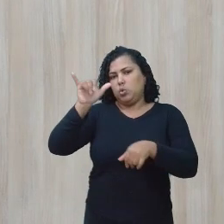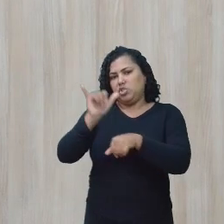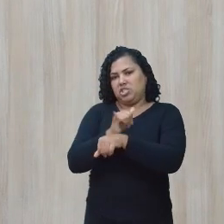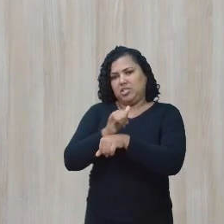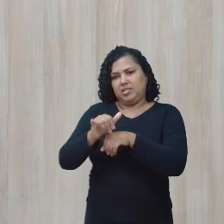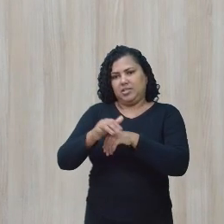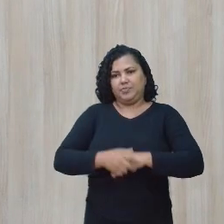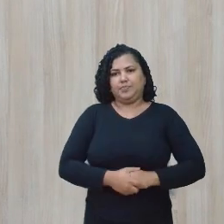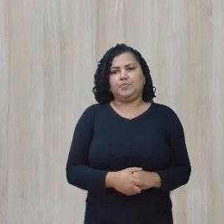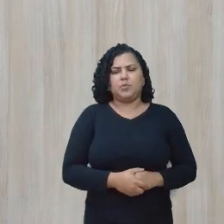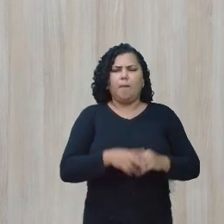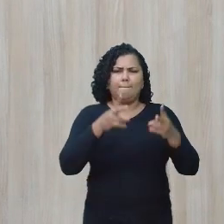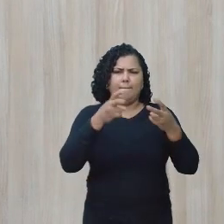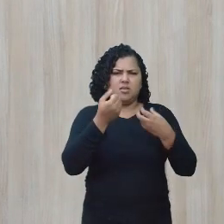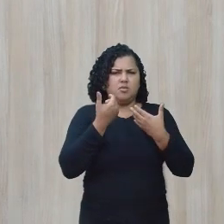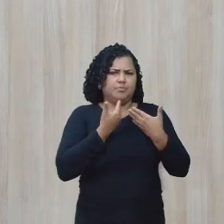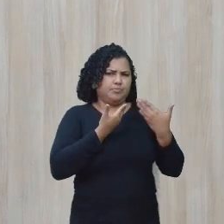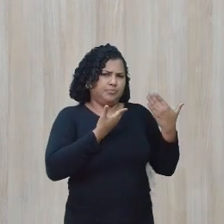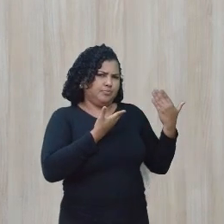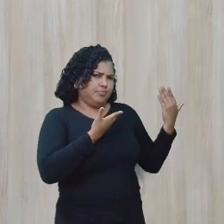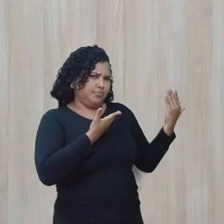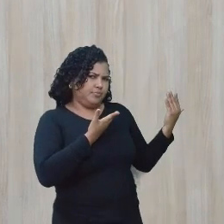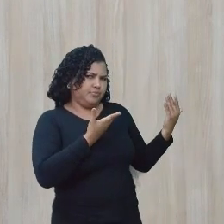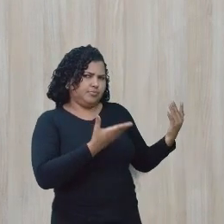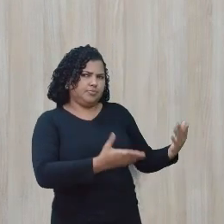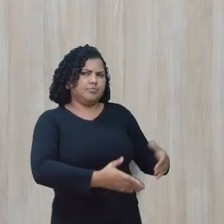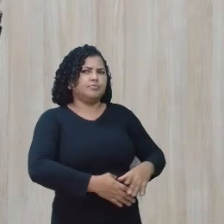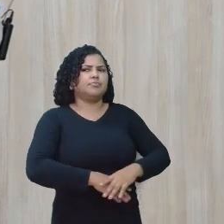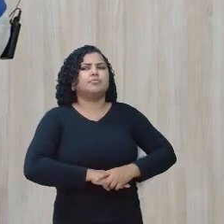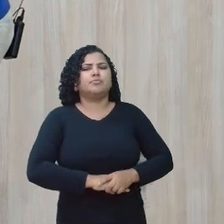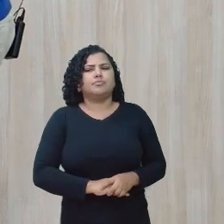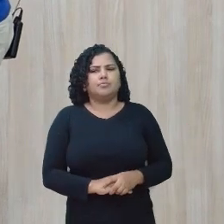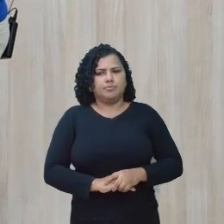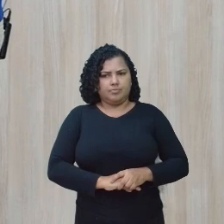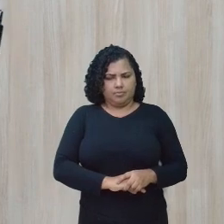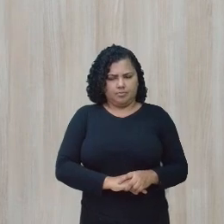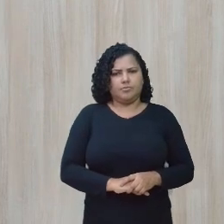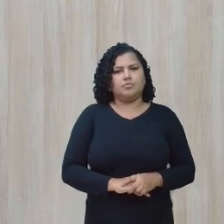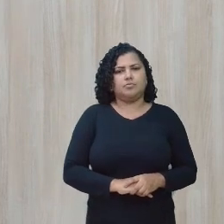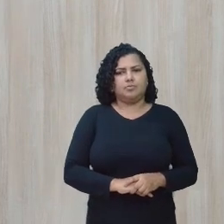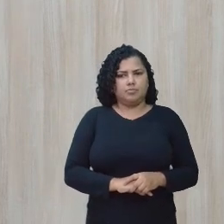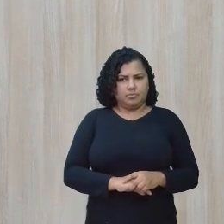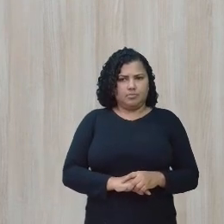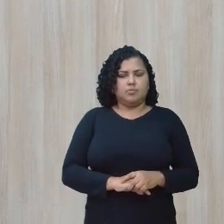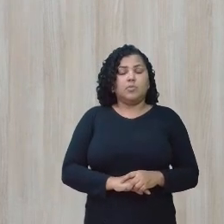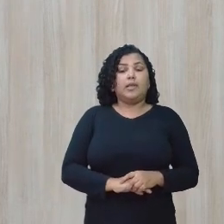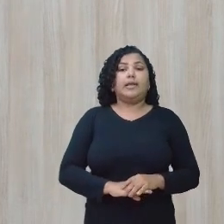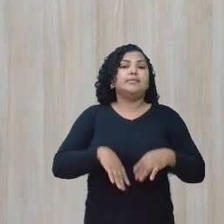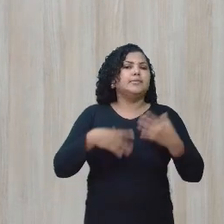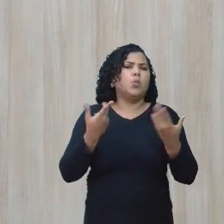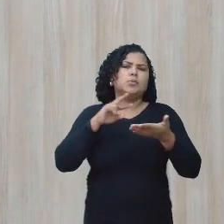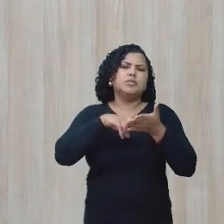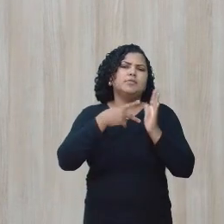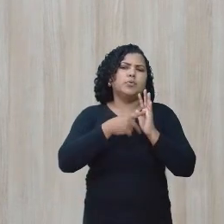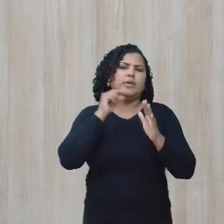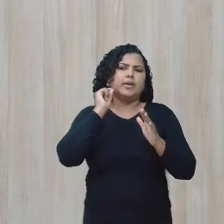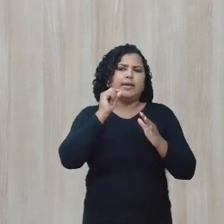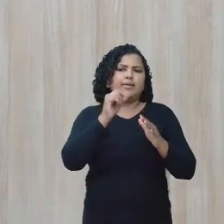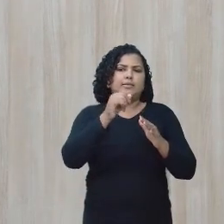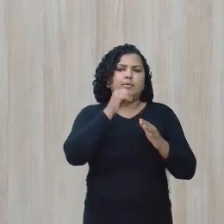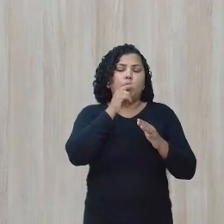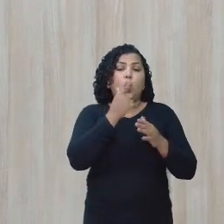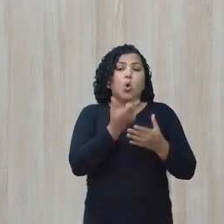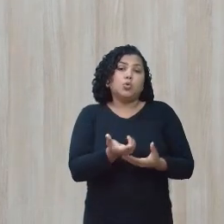quantificar. Observe essa frase aqui, ó. In the hospital, there are not air cylinders. Ou seja, in